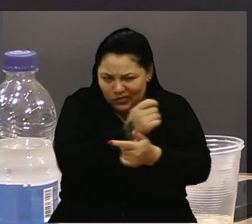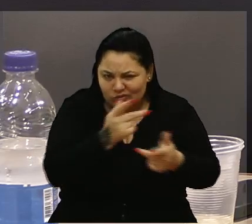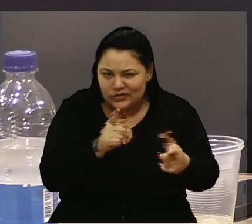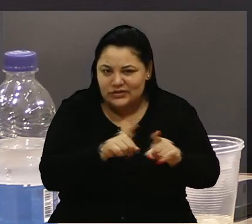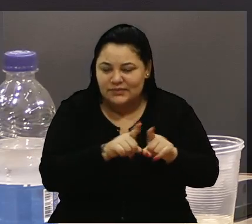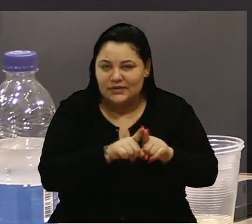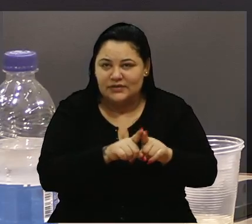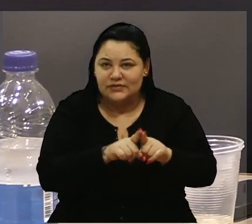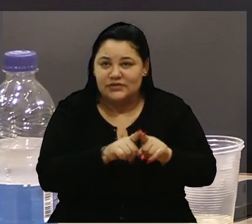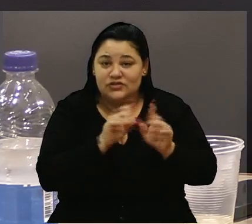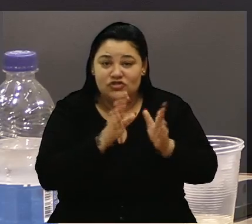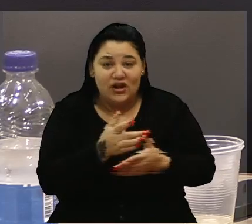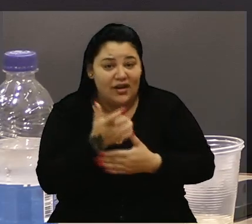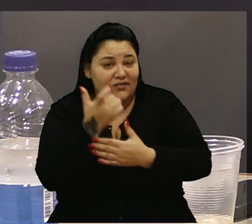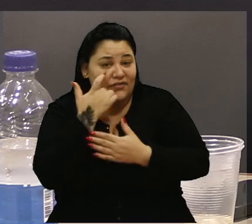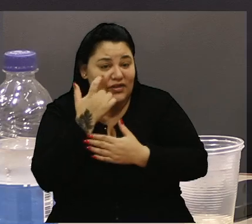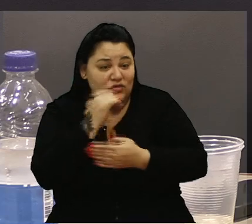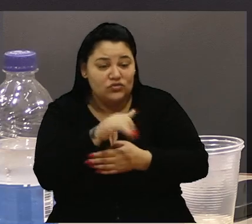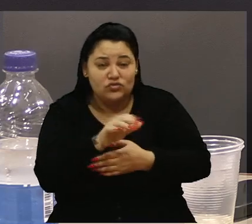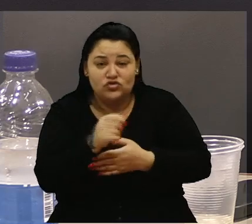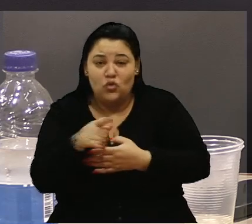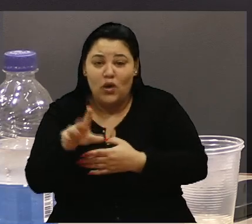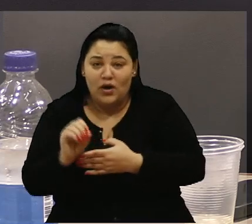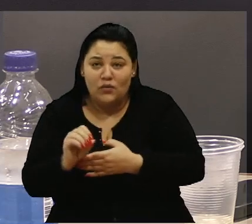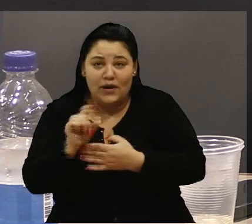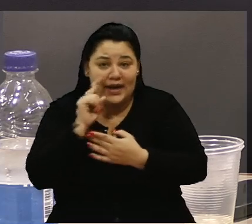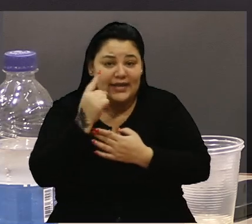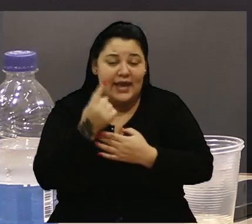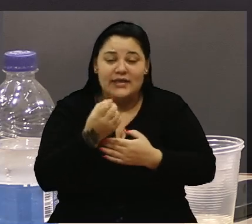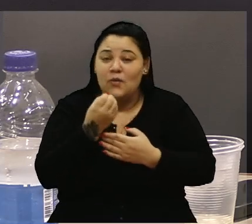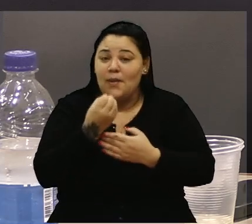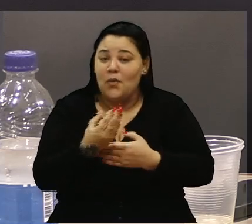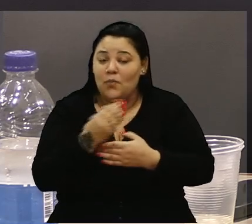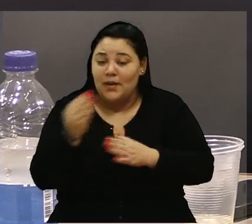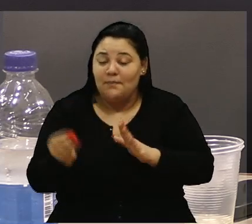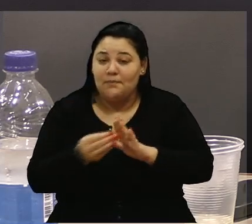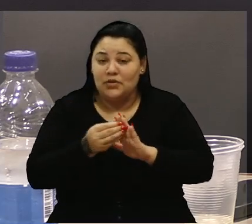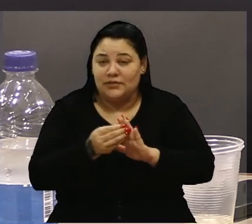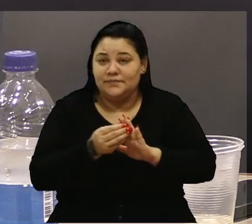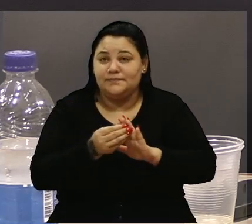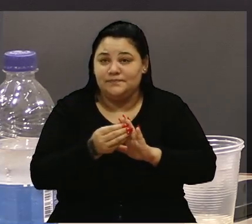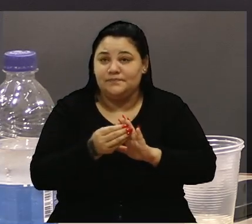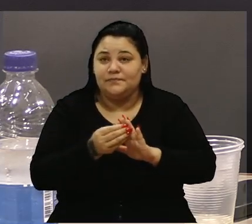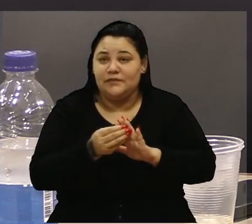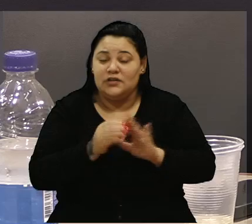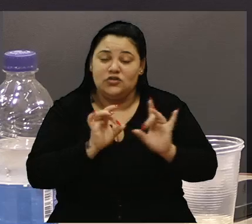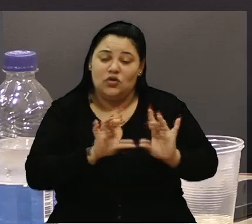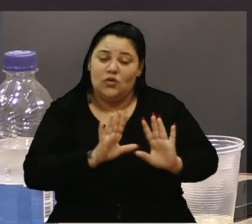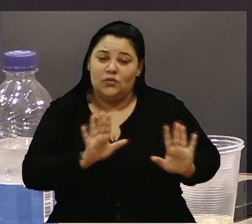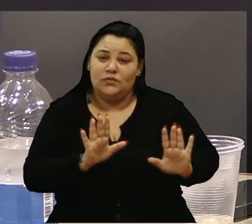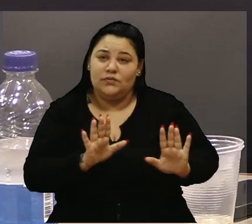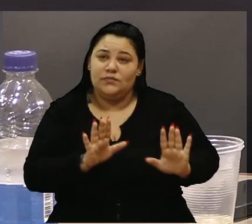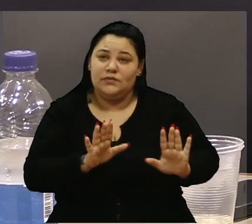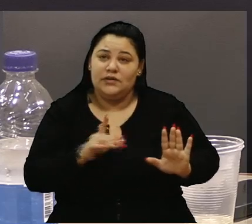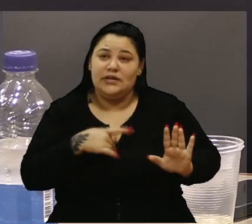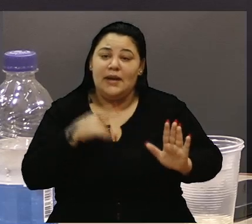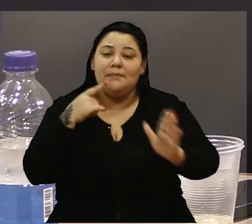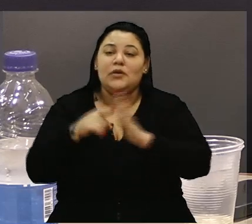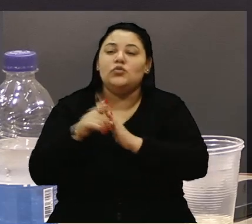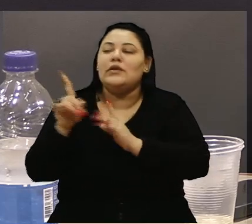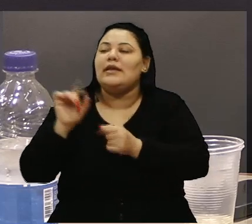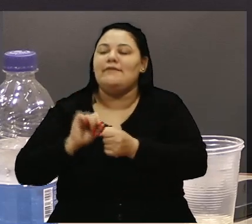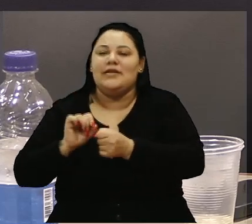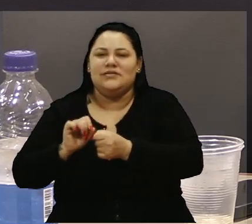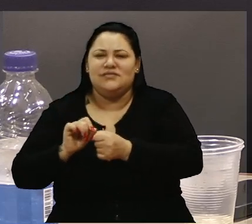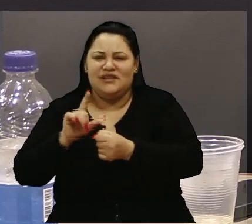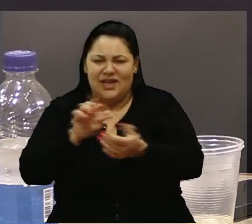lá, viram com o João Campos as ideias, então seria bom para colocar aqui, seria isso. E a pergunta que ele faz: será que